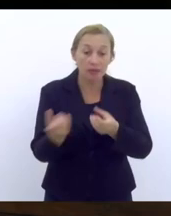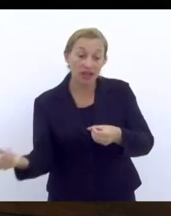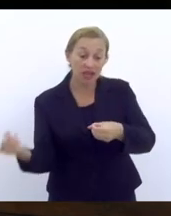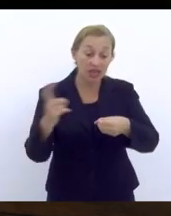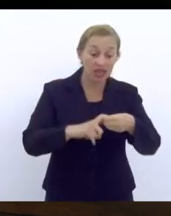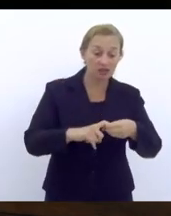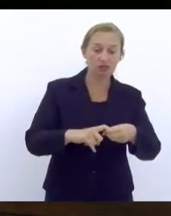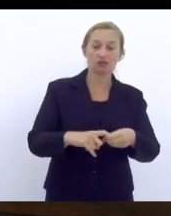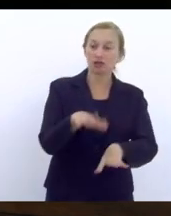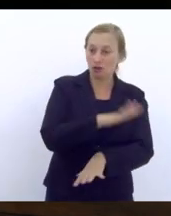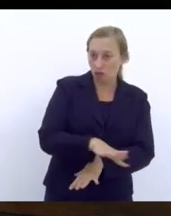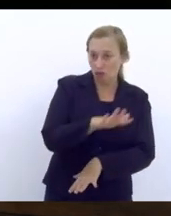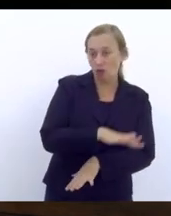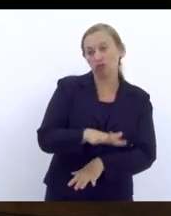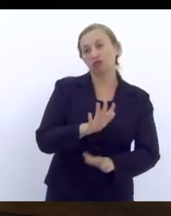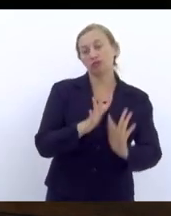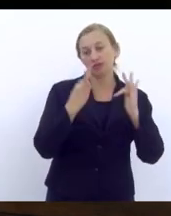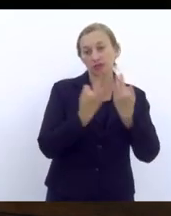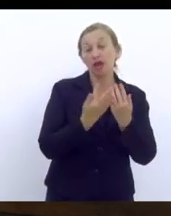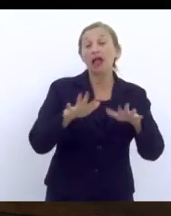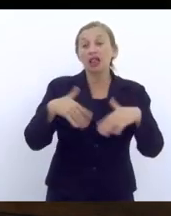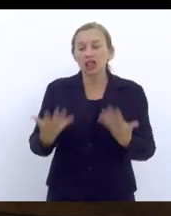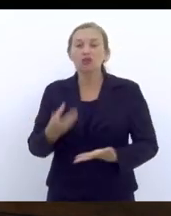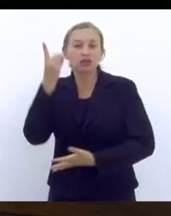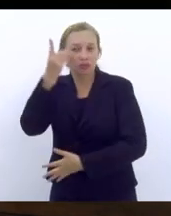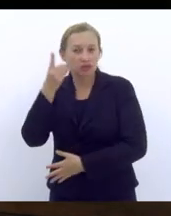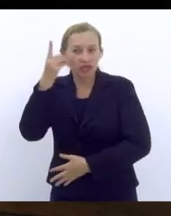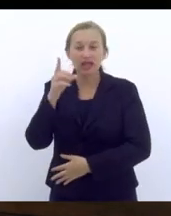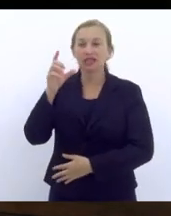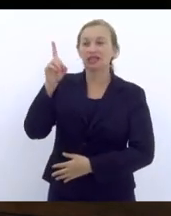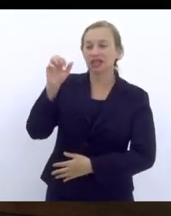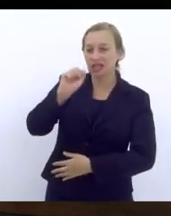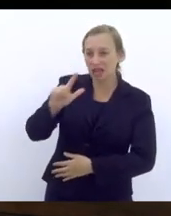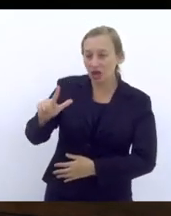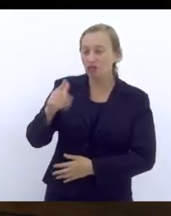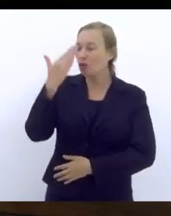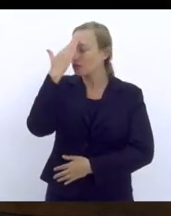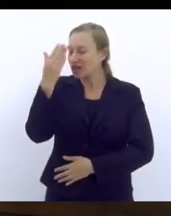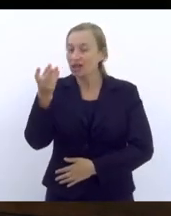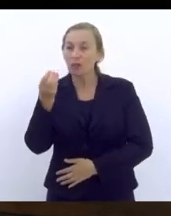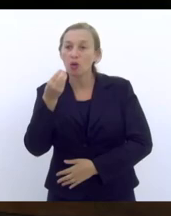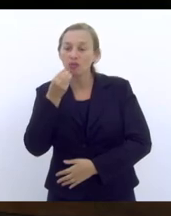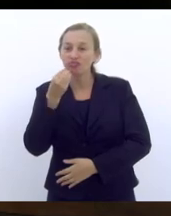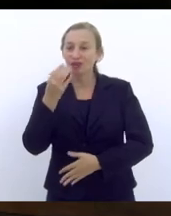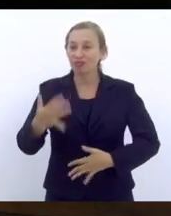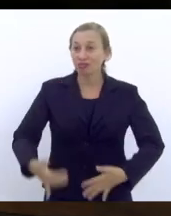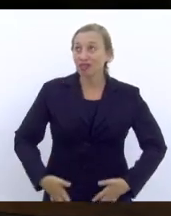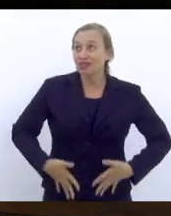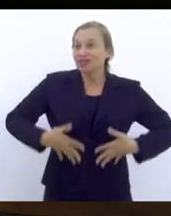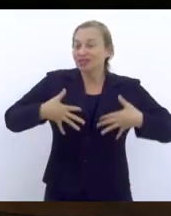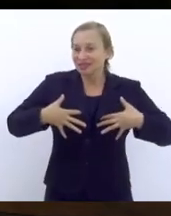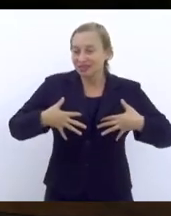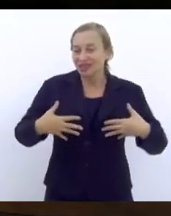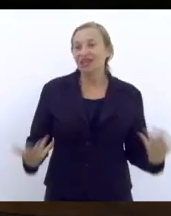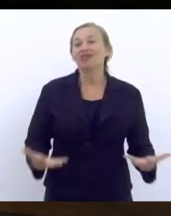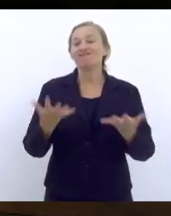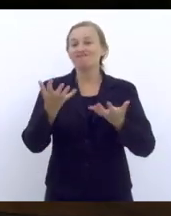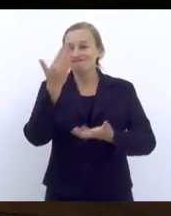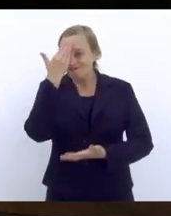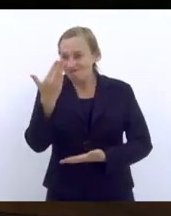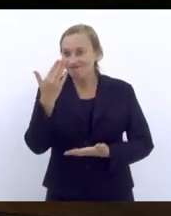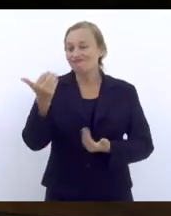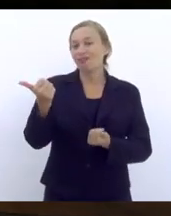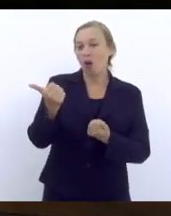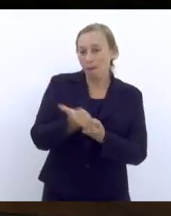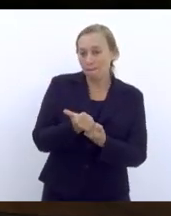volte. Então, deputado Daniel, muito obrigado pela oportunidade. É uma honra estar aqui e queria agradecer mais pelo